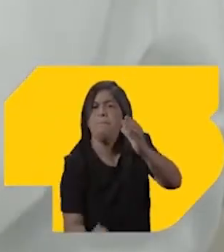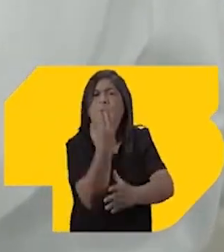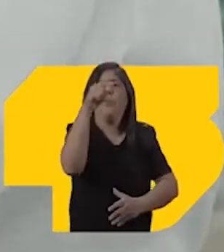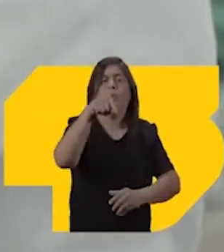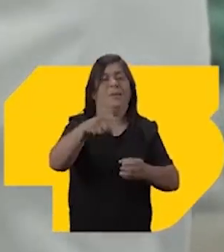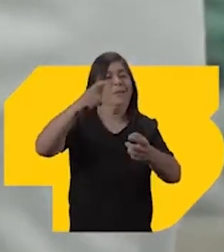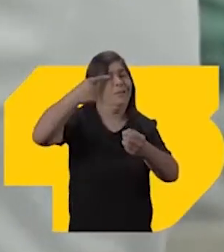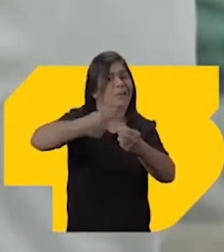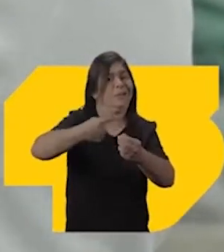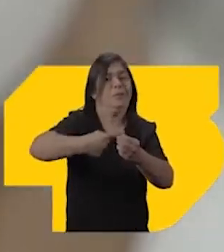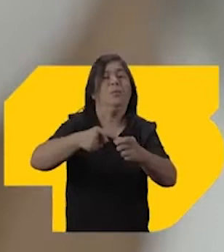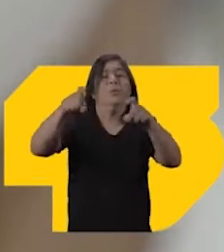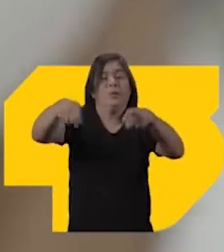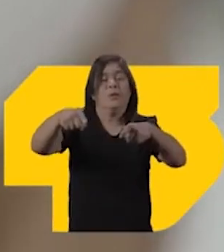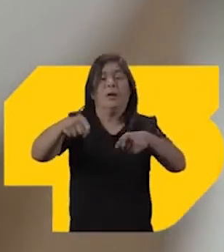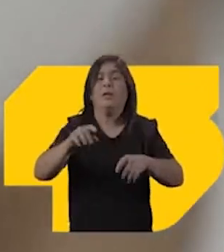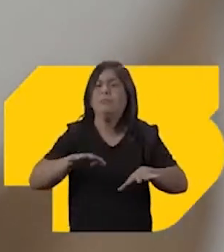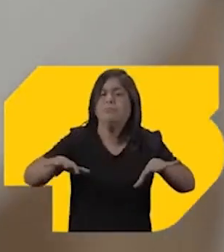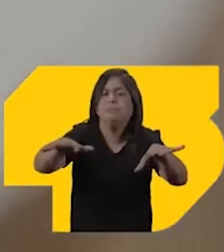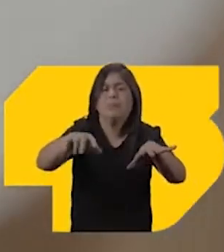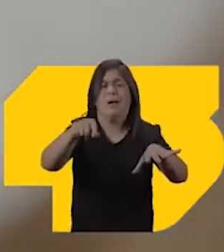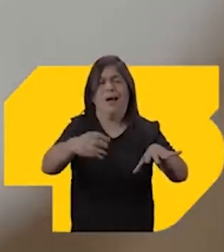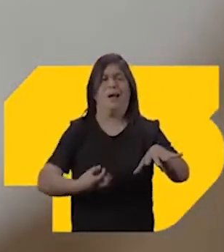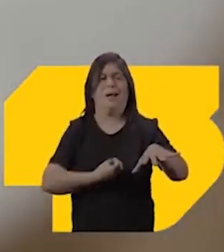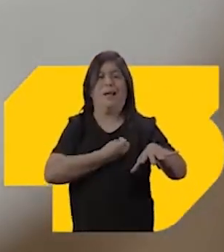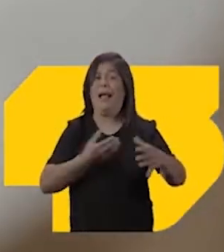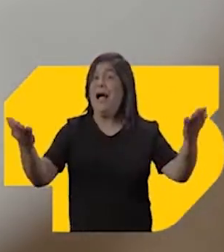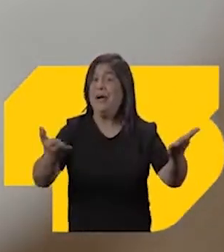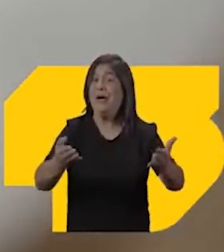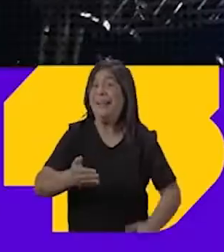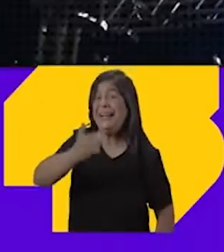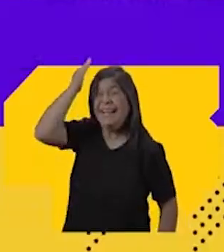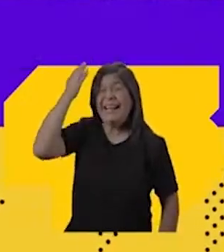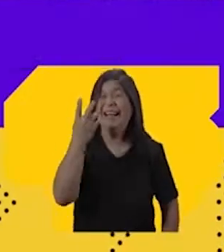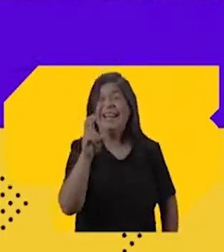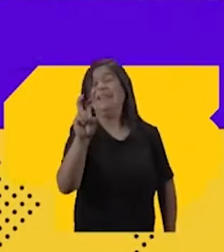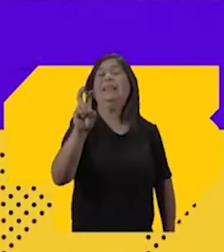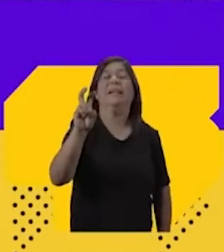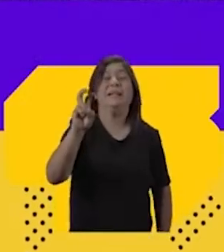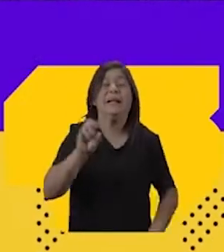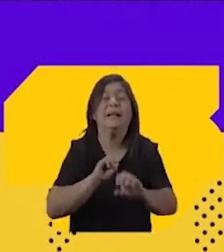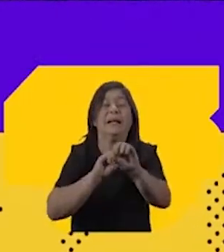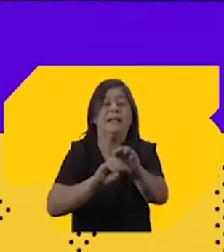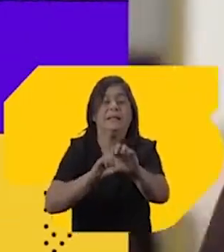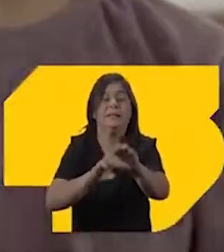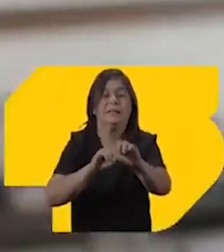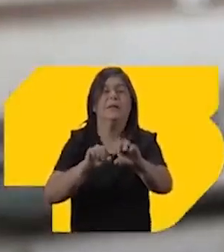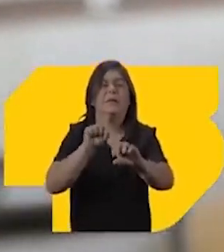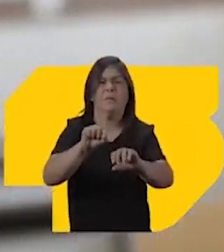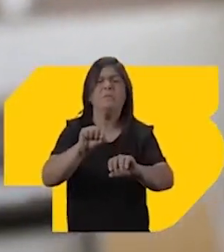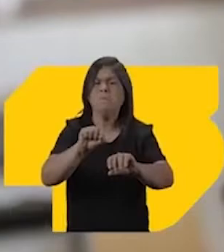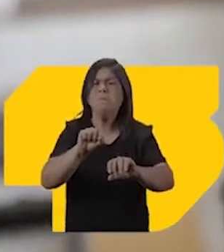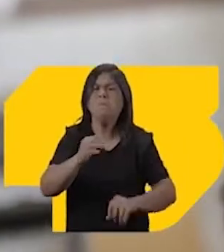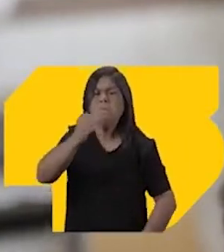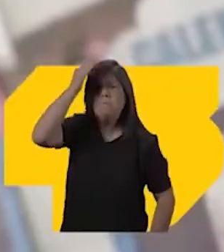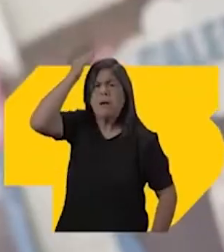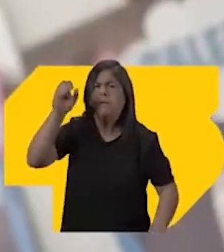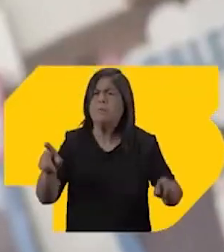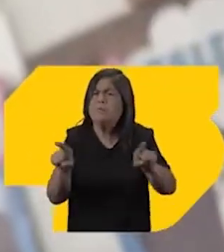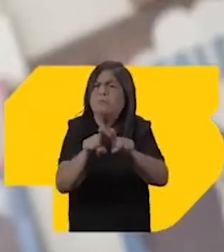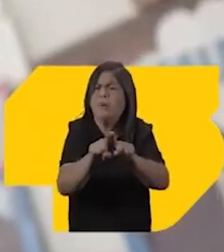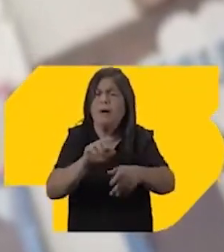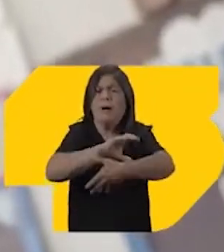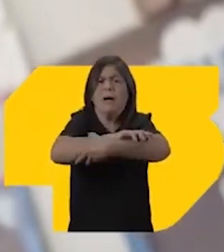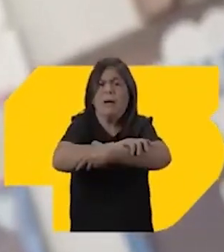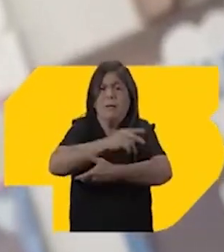do Hospital Napoleão Laureano no Sertão, para atender pacientes com câncer. Agora é 45! Na educação, Pedro vai